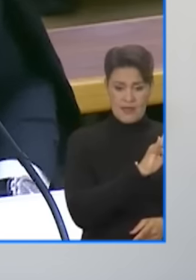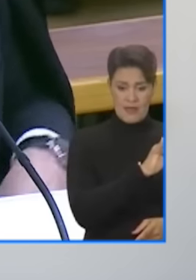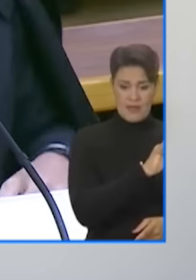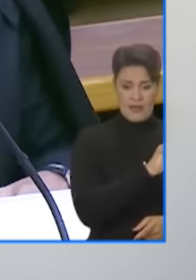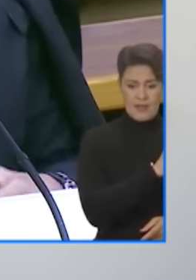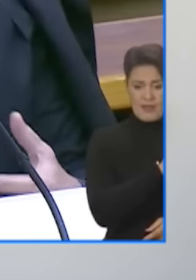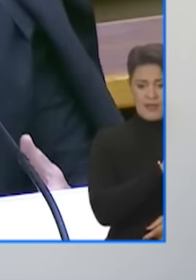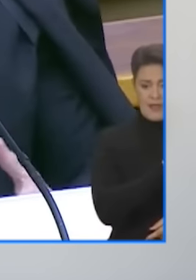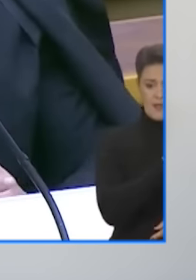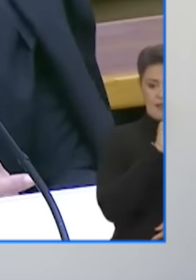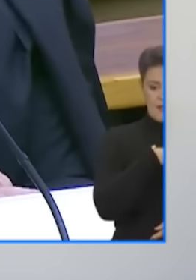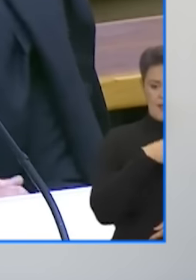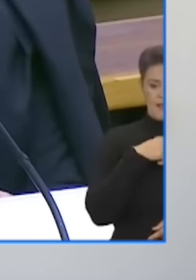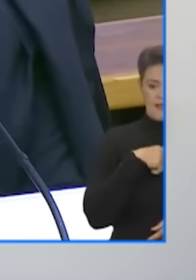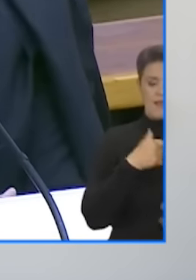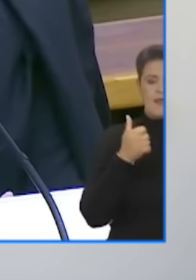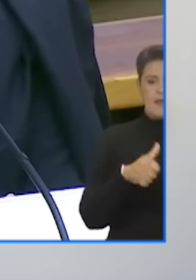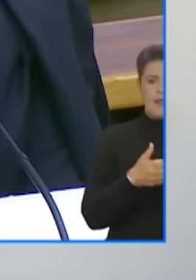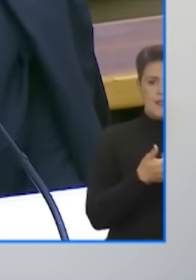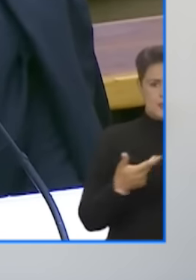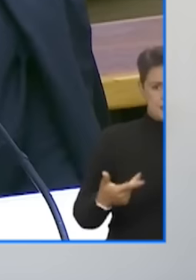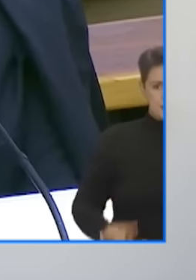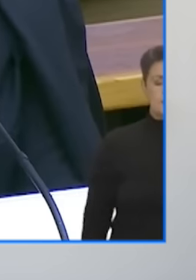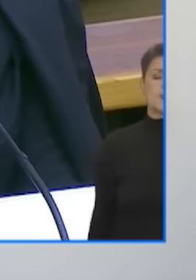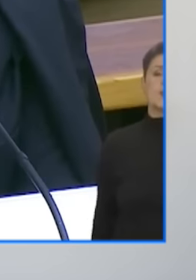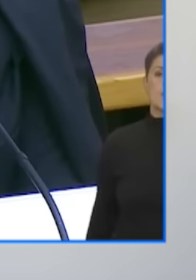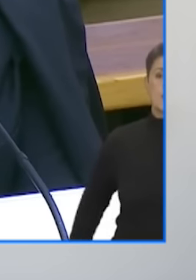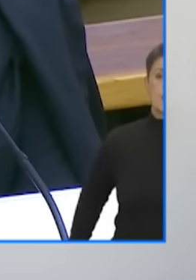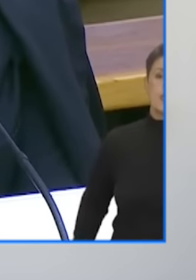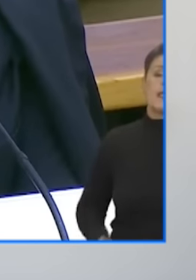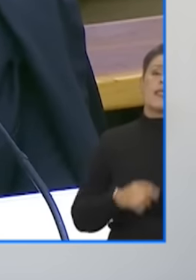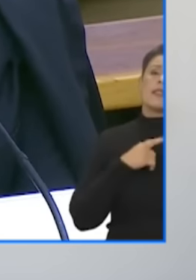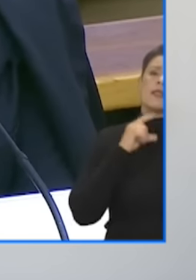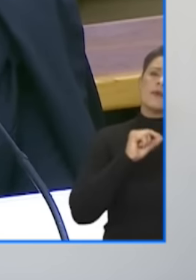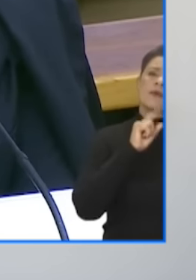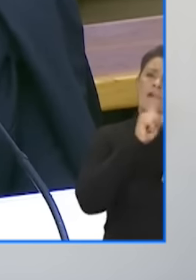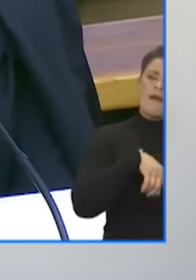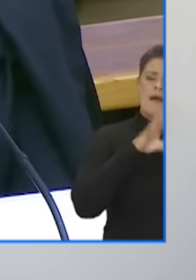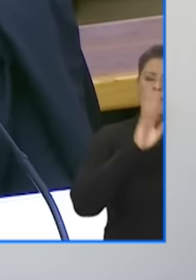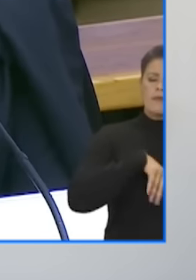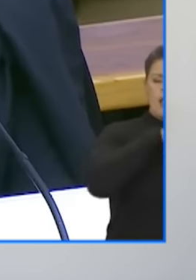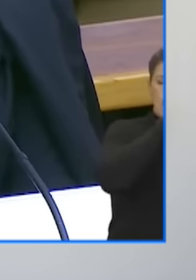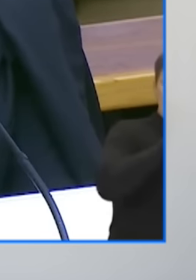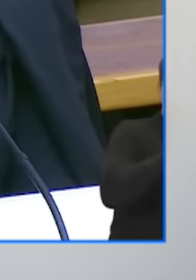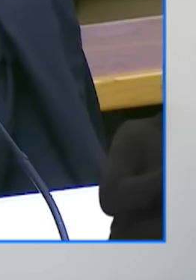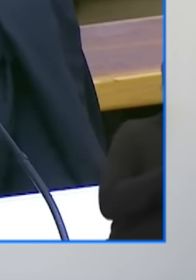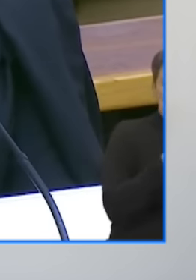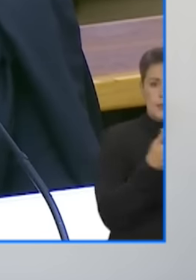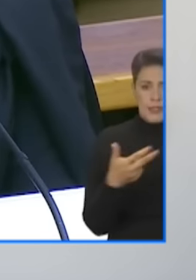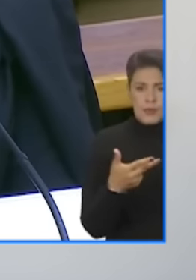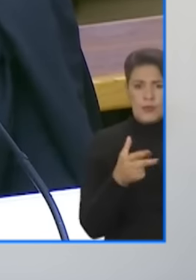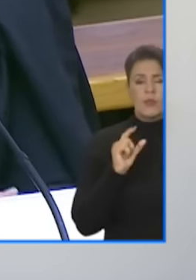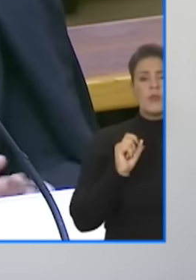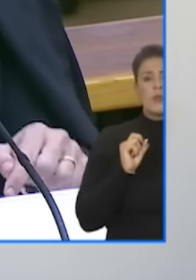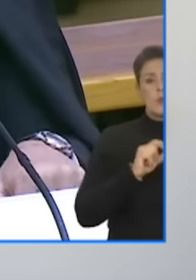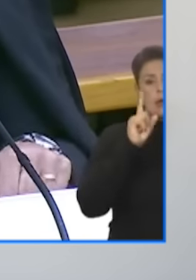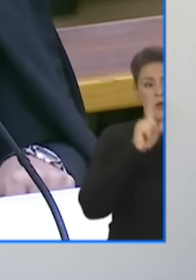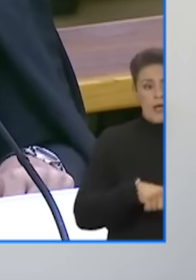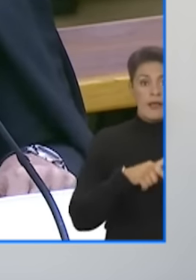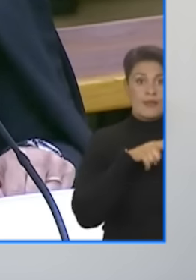gente trouxe aí de Flávio Dino, que ele falou ali, ó, não consegui encontrar que essa comunicação viole qualquer preceito da nossa